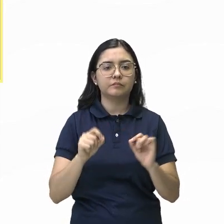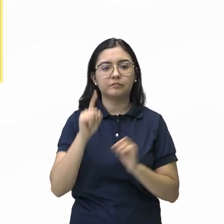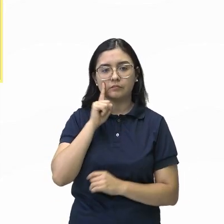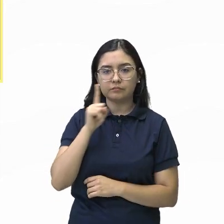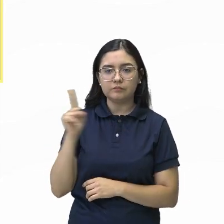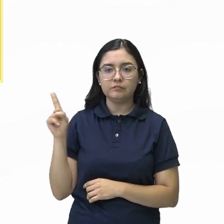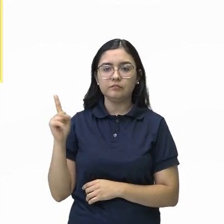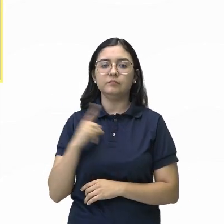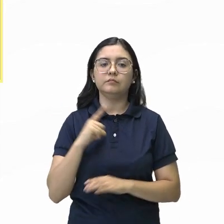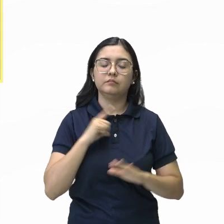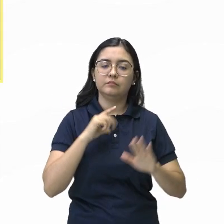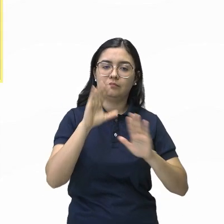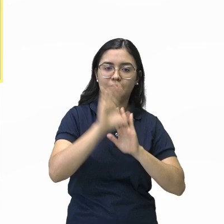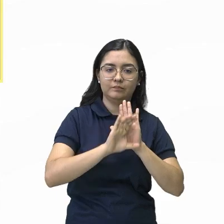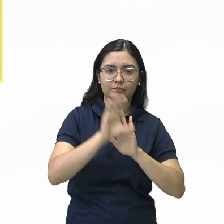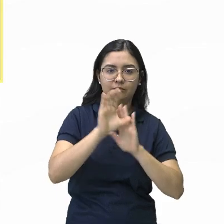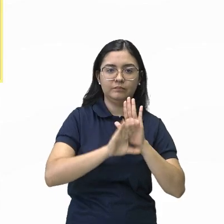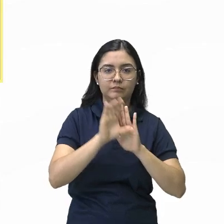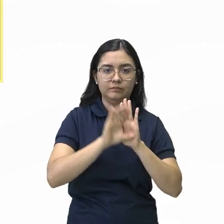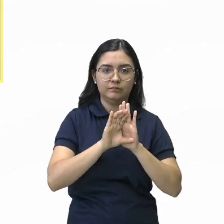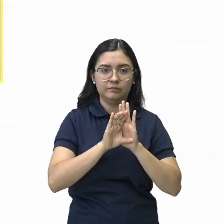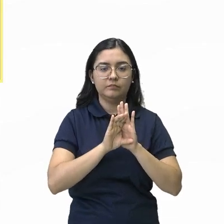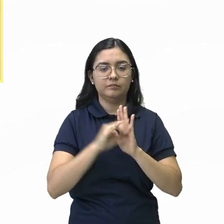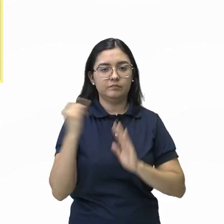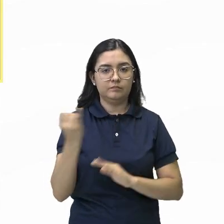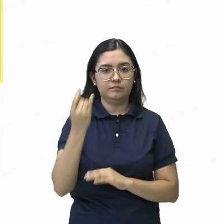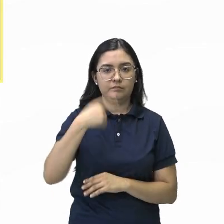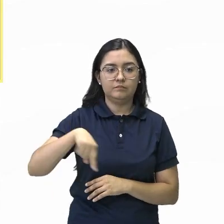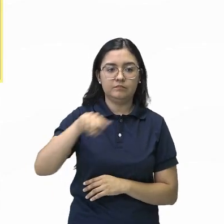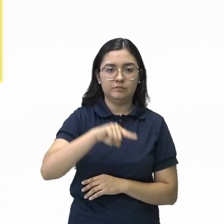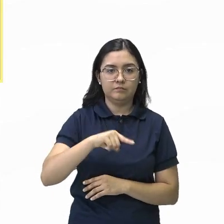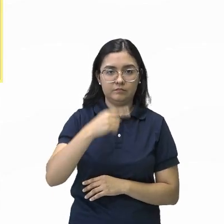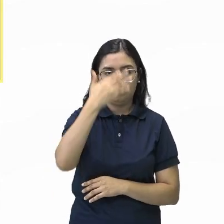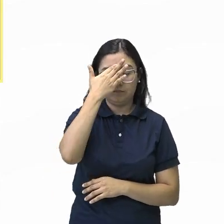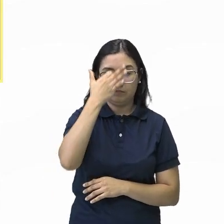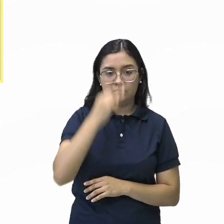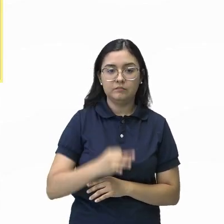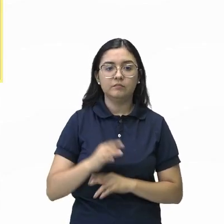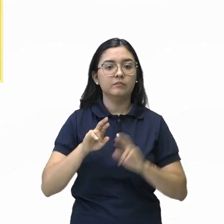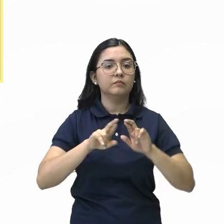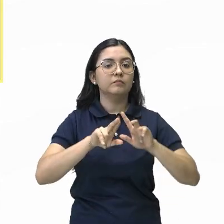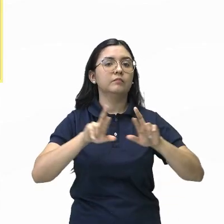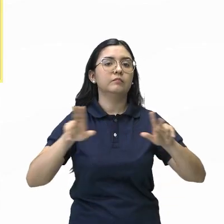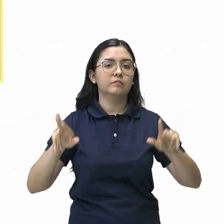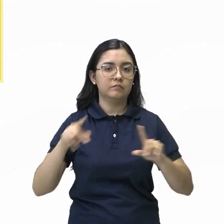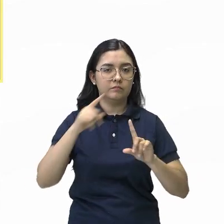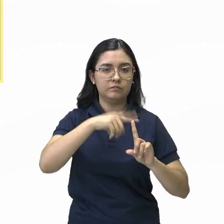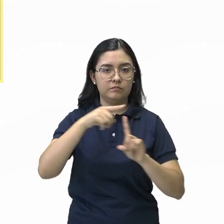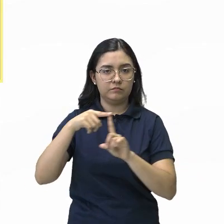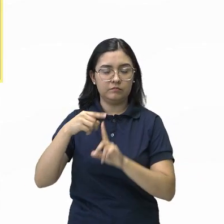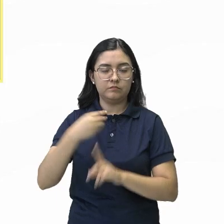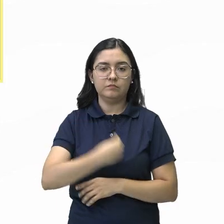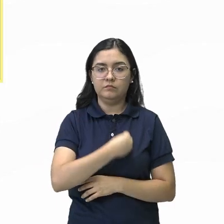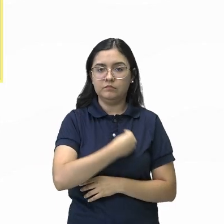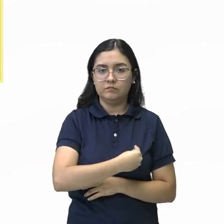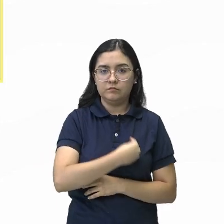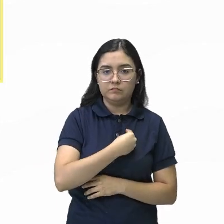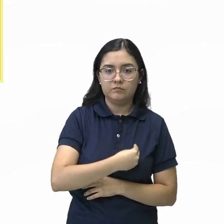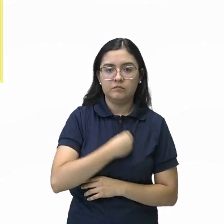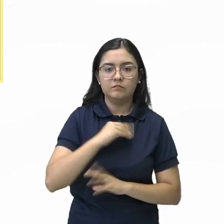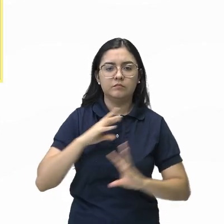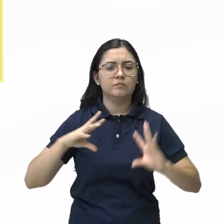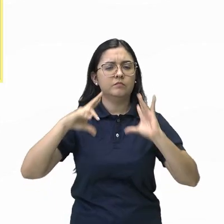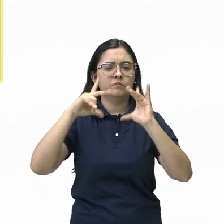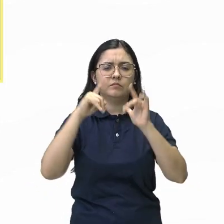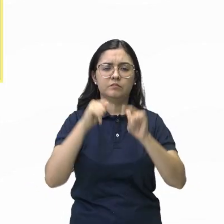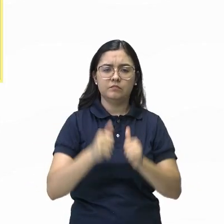nós temos esse conceito, né, bem importante para você entender. A variabilidade de organismos vivos de todas